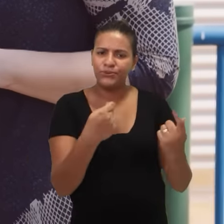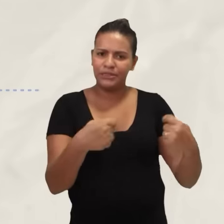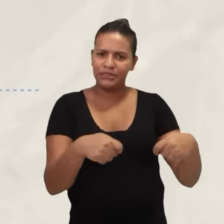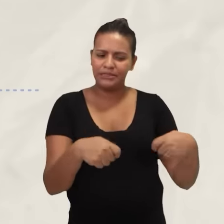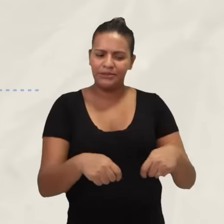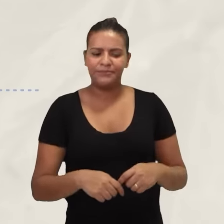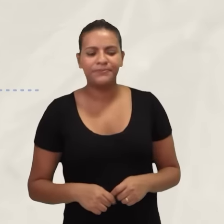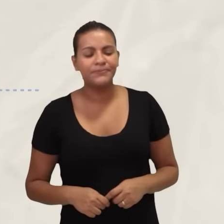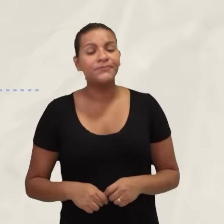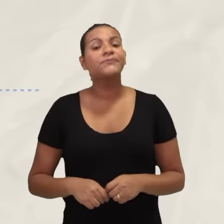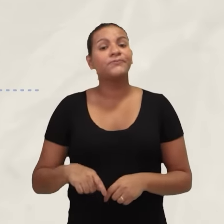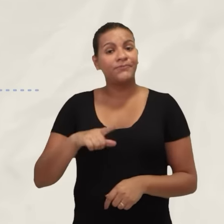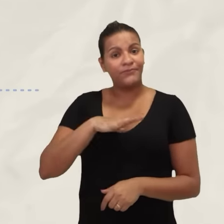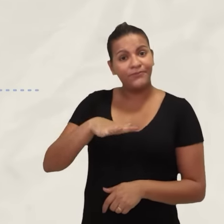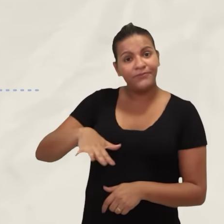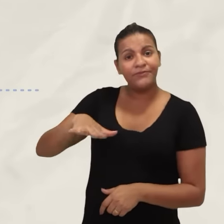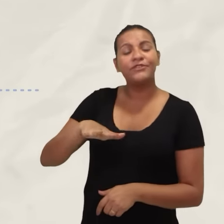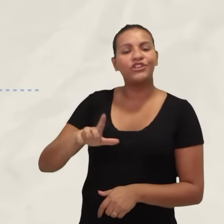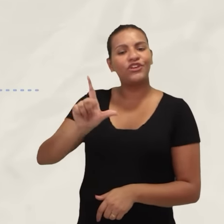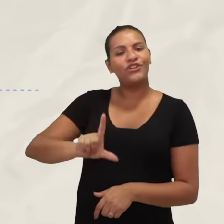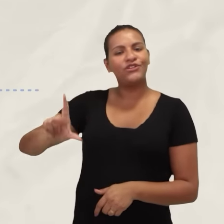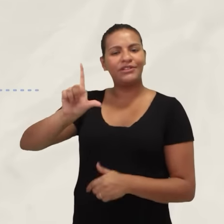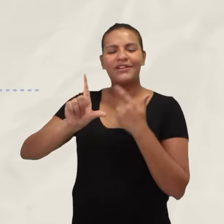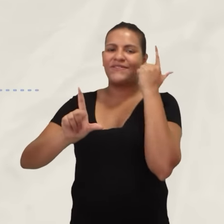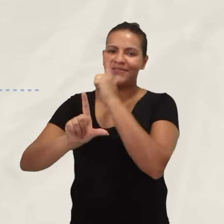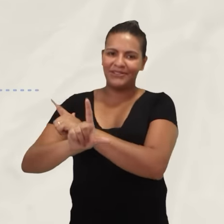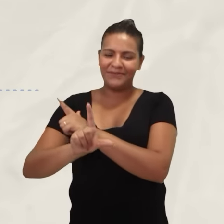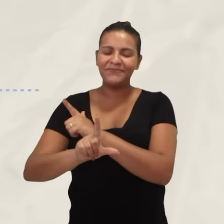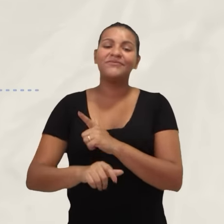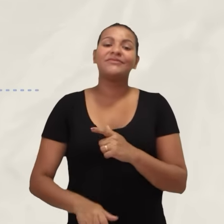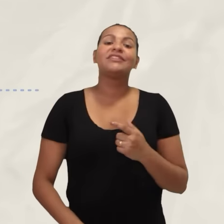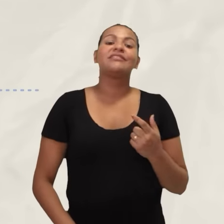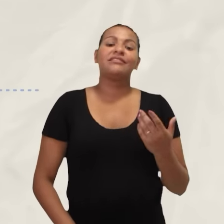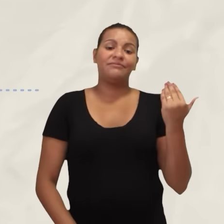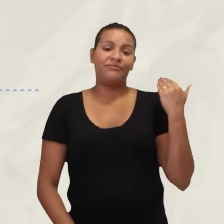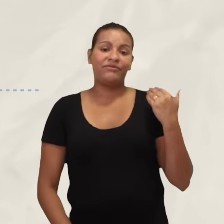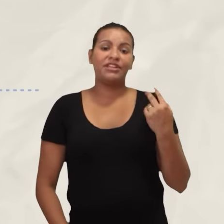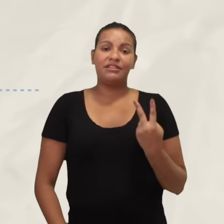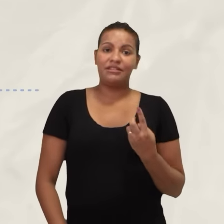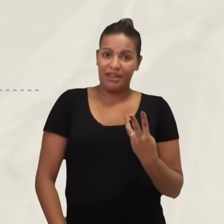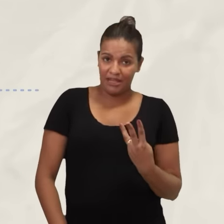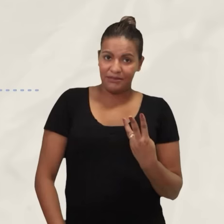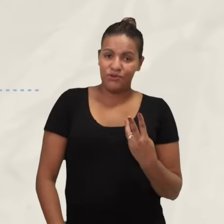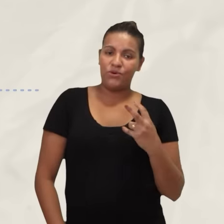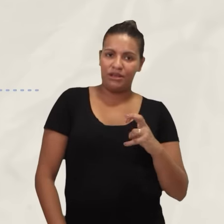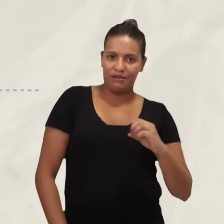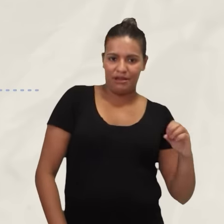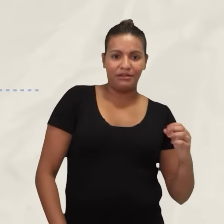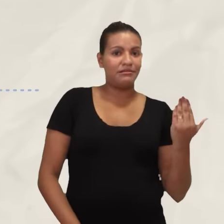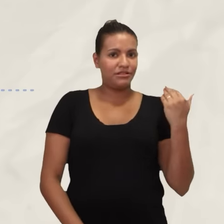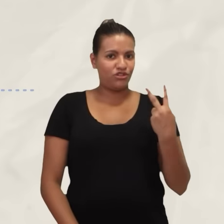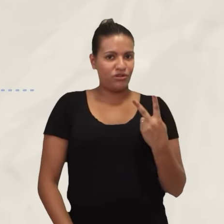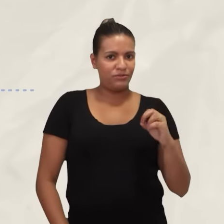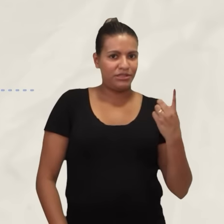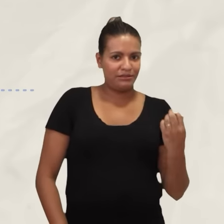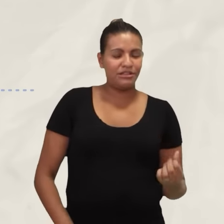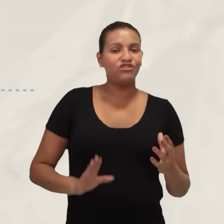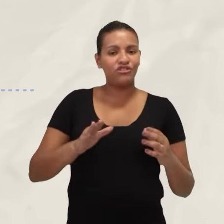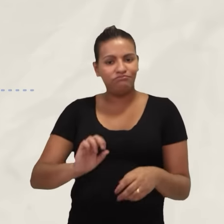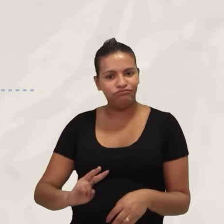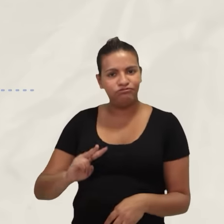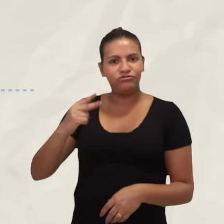conseguiu expandir o número de matrículas em creche de 3.500 em 2016 para 6.500 em 2020,